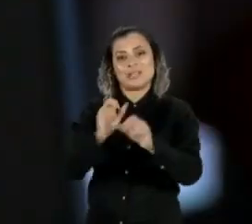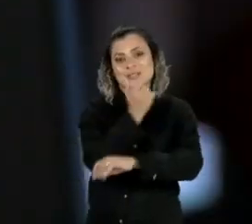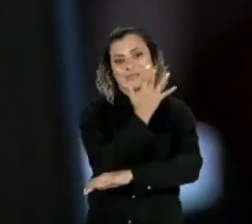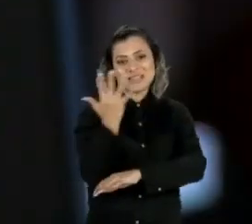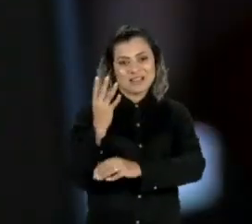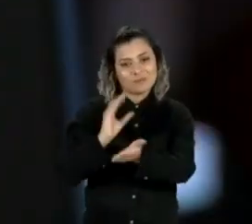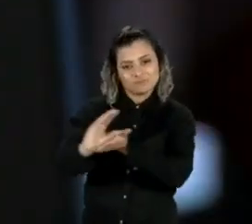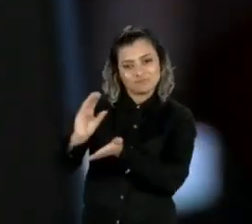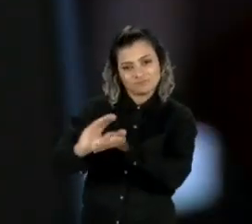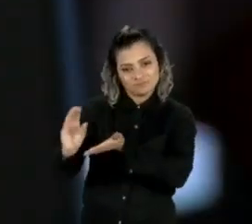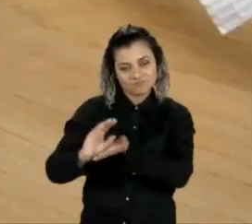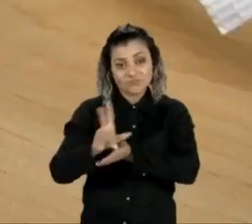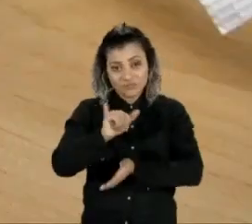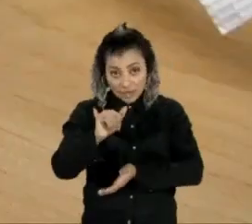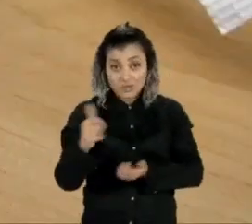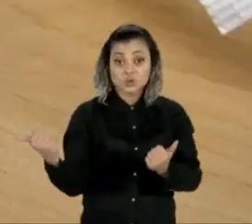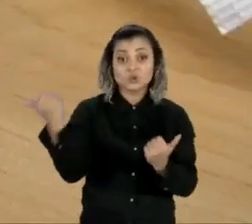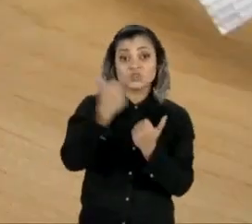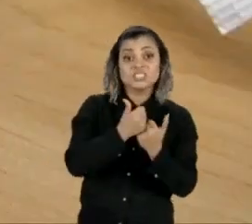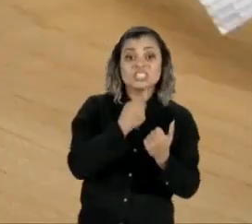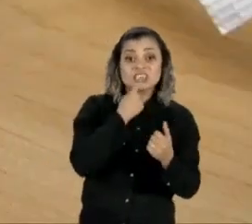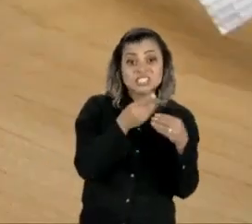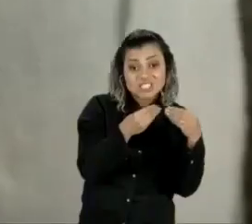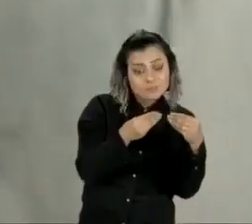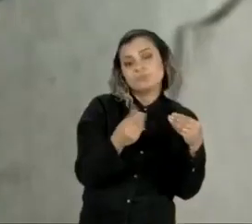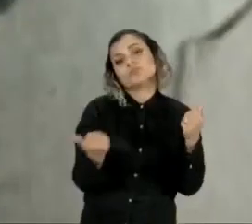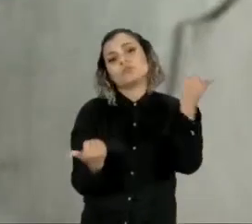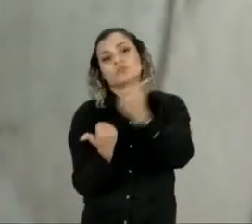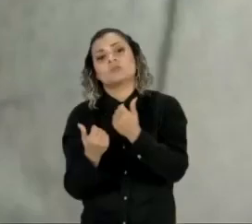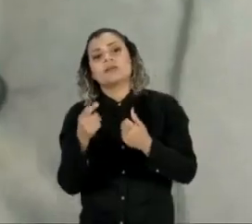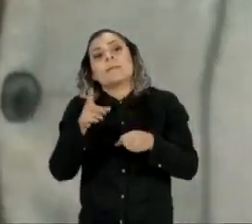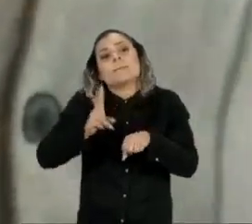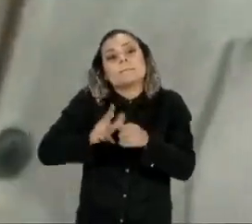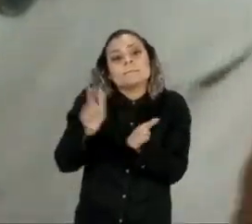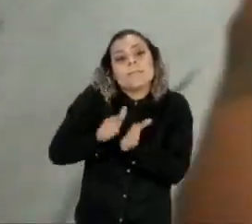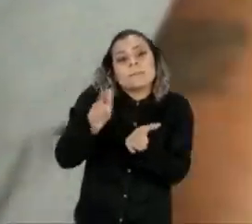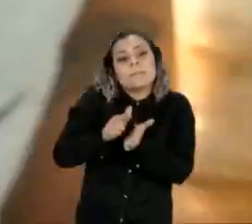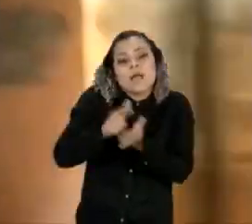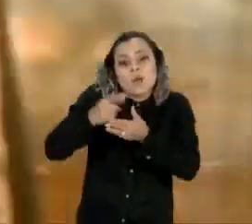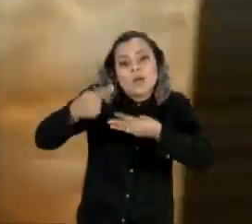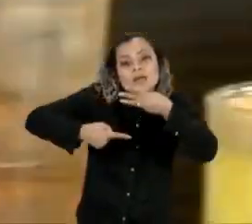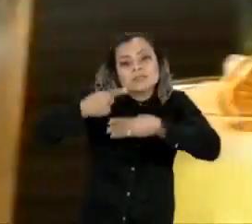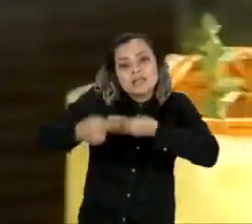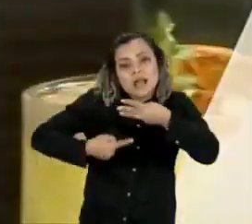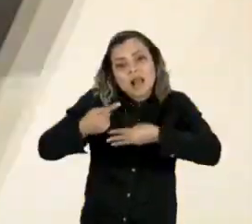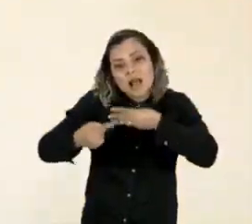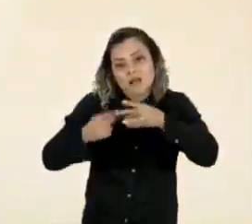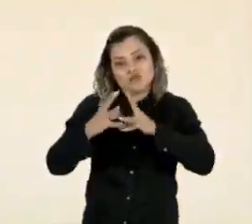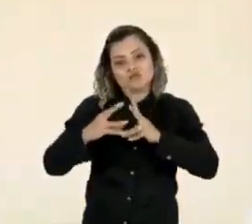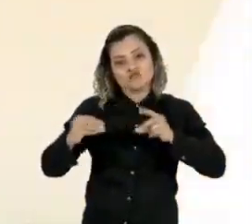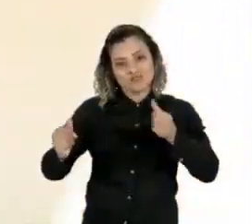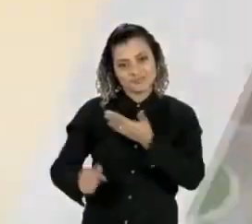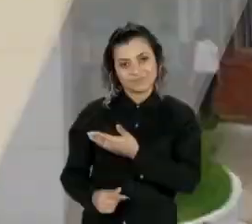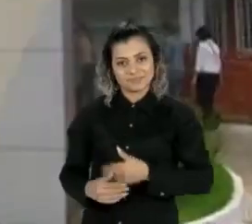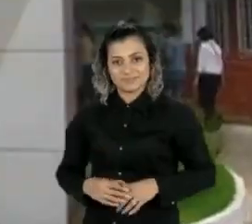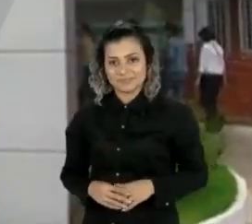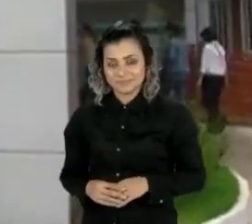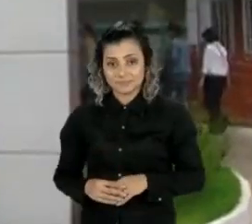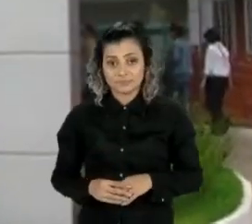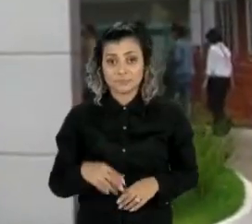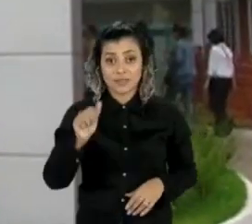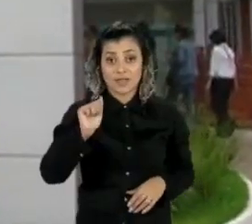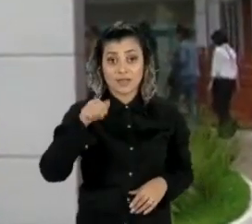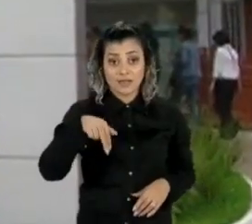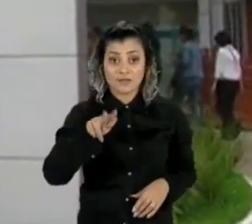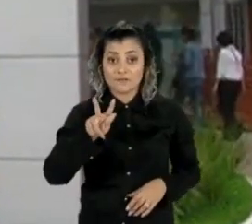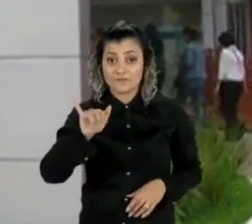Os estabelecimentos devem substituir os canudos plásticos pelos de papel reciclável ou de material biodegradável. A Agência Nacional